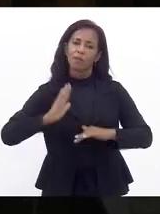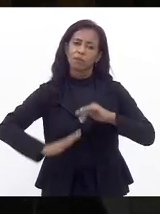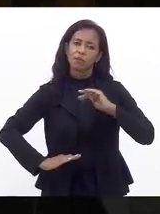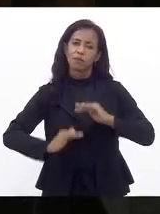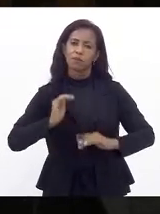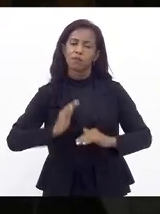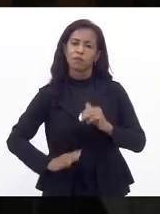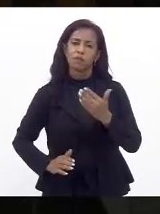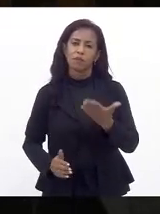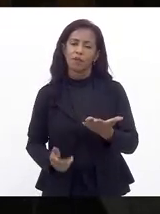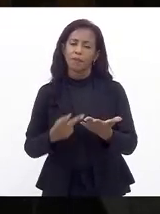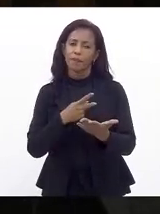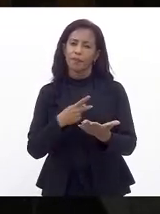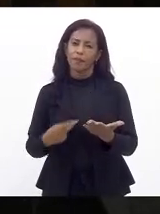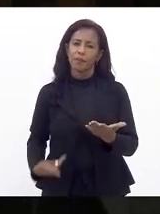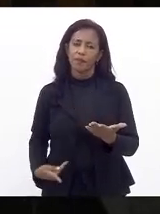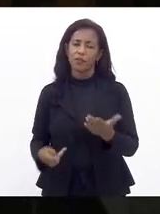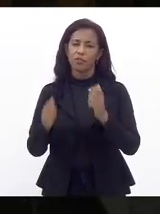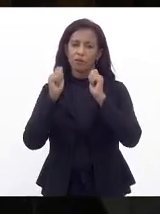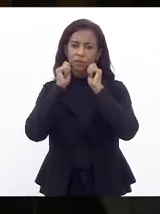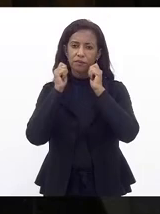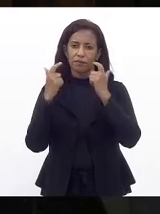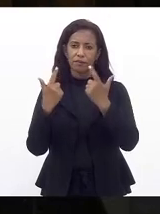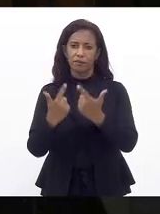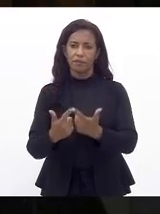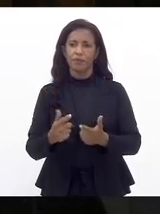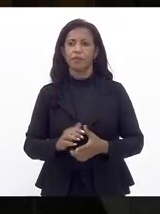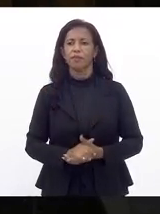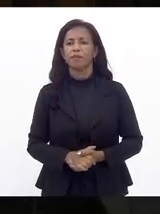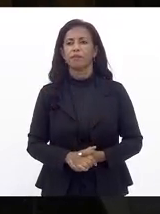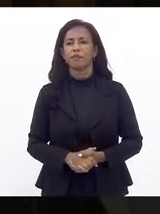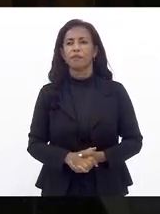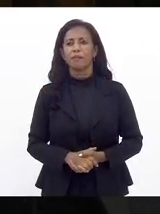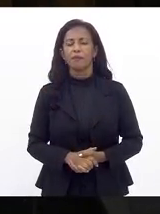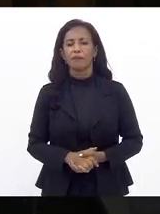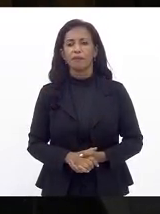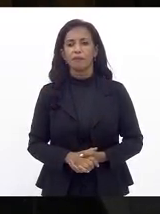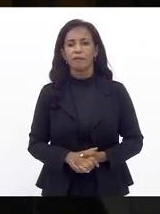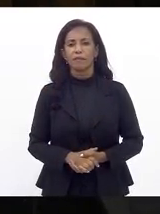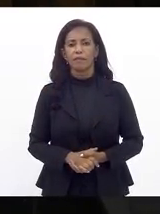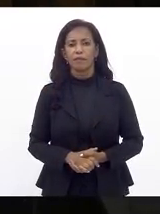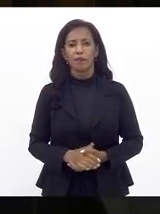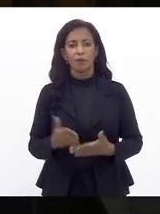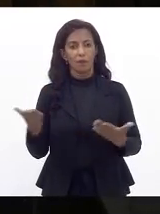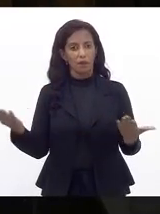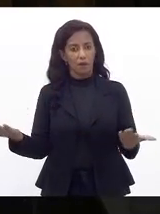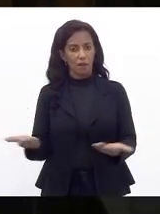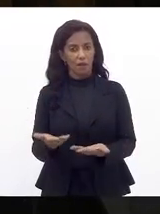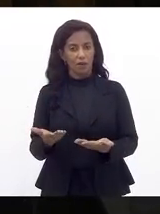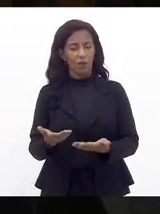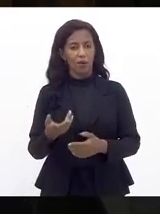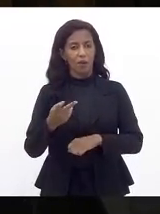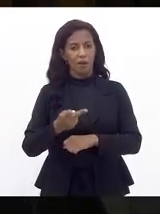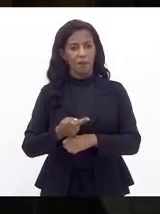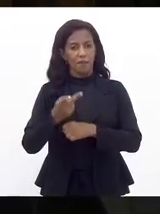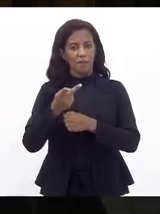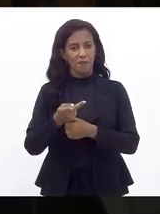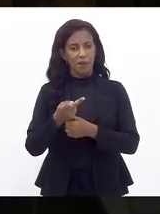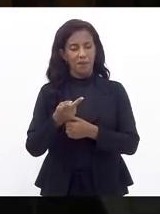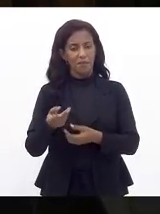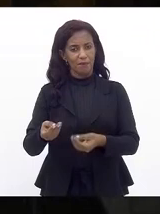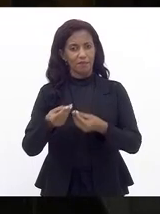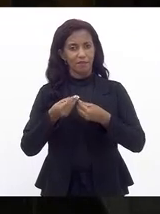competente presidindo a Assembleia Legislativa. Então, por ocasião agora do troféu que recebi da nossa